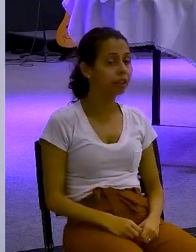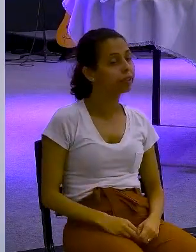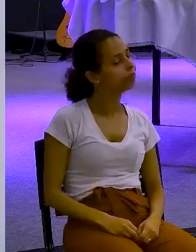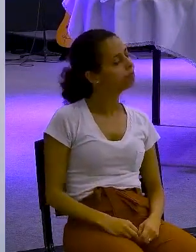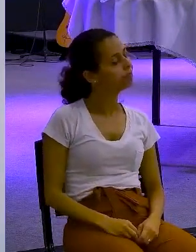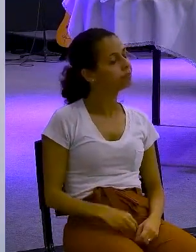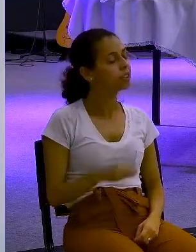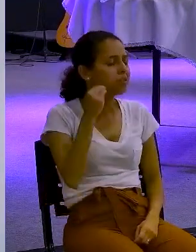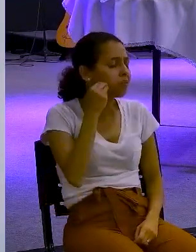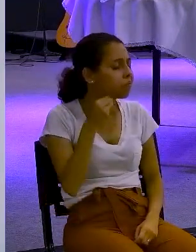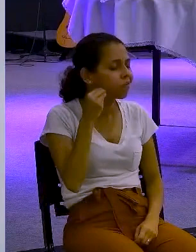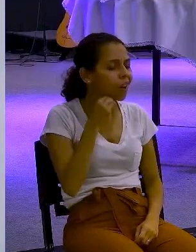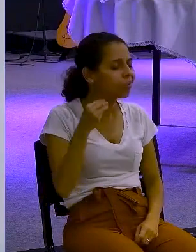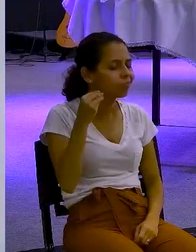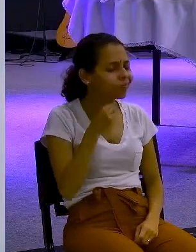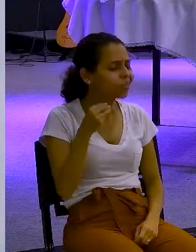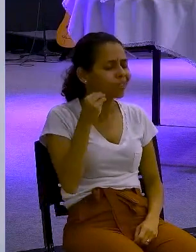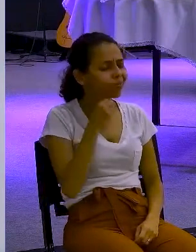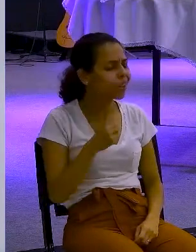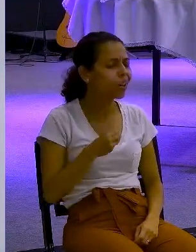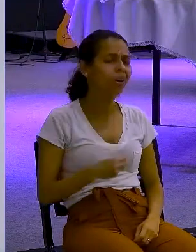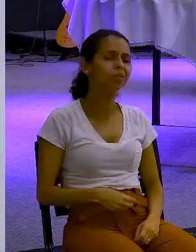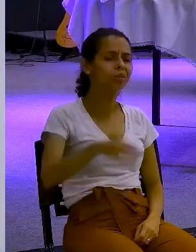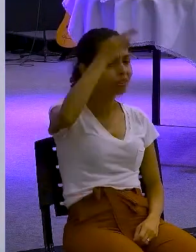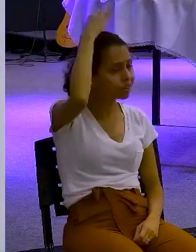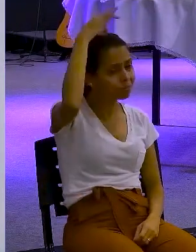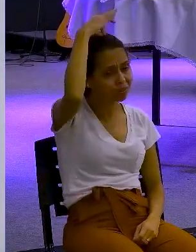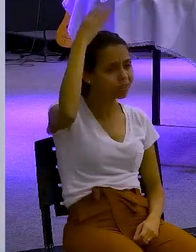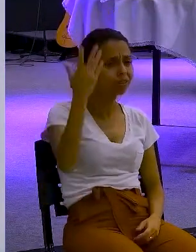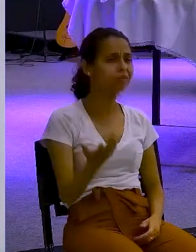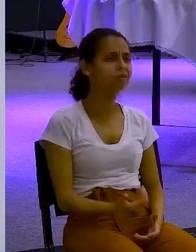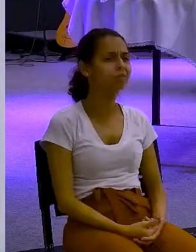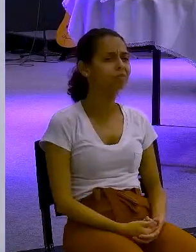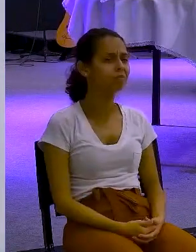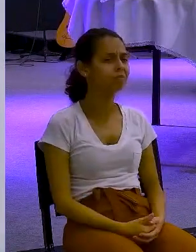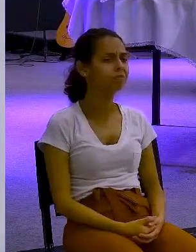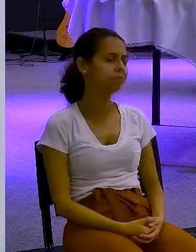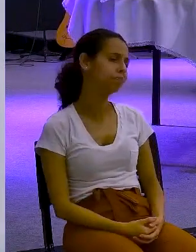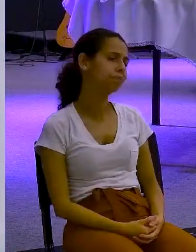pastor, eu não tenho ânimo para fazer as coisas. Falta o Espírito Santo.